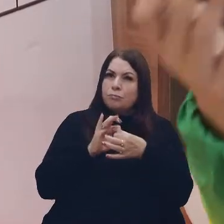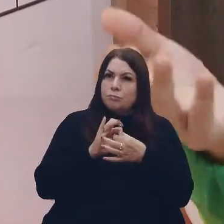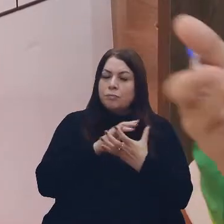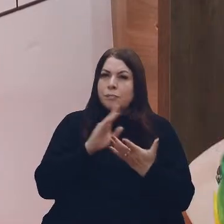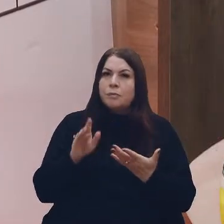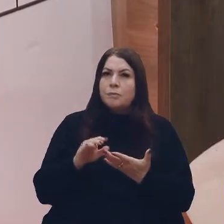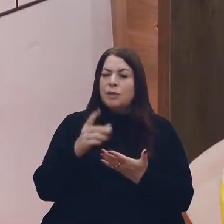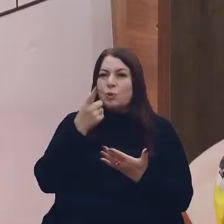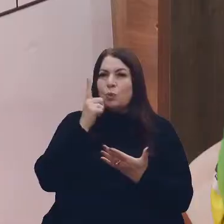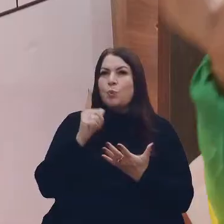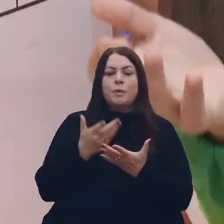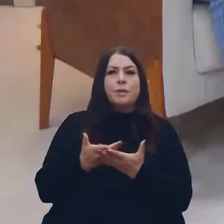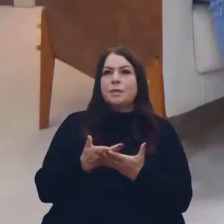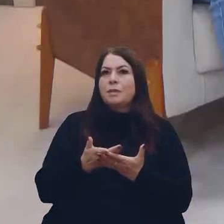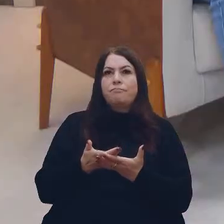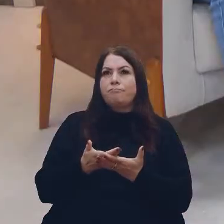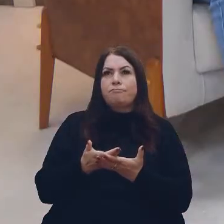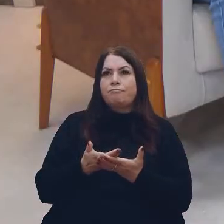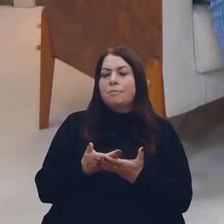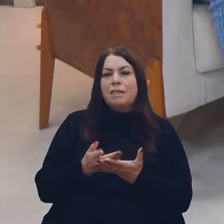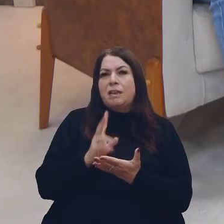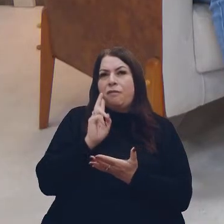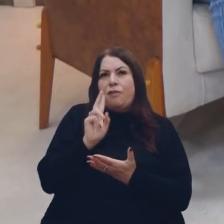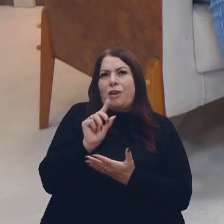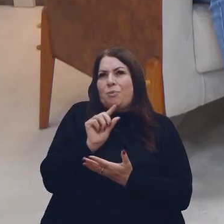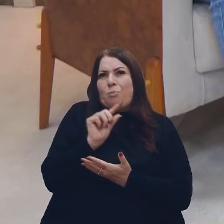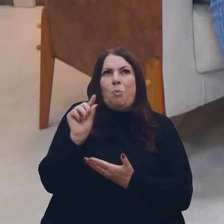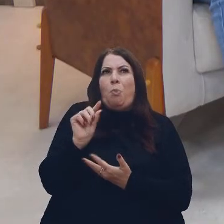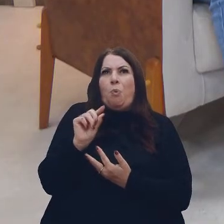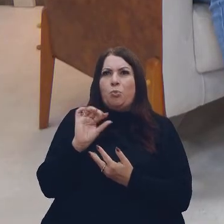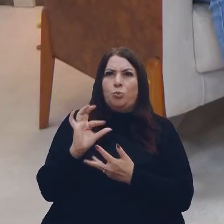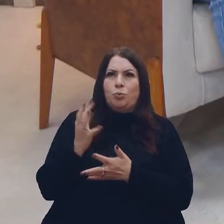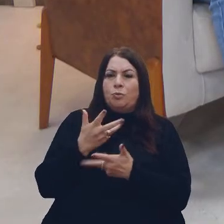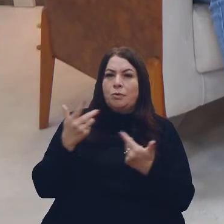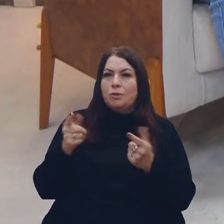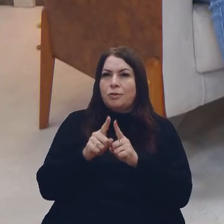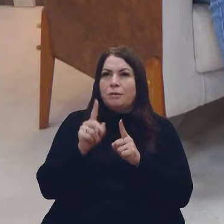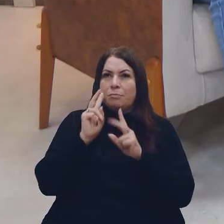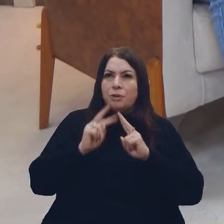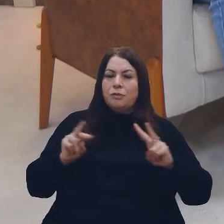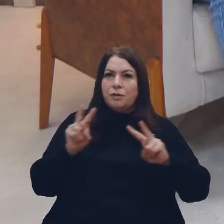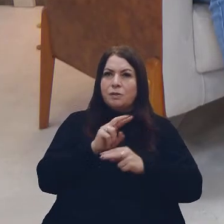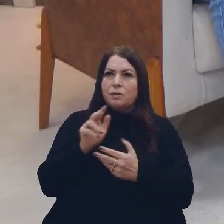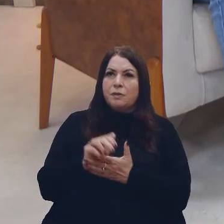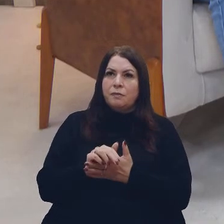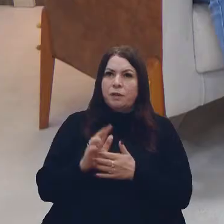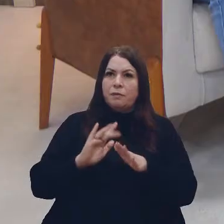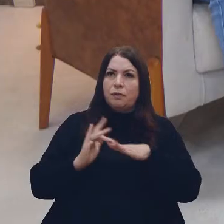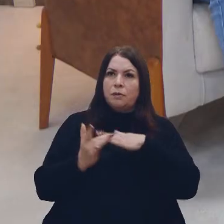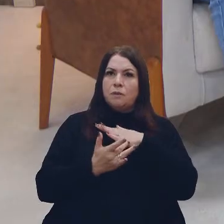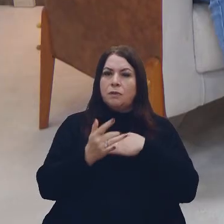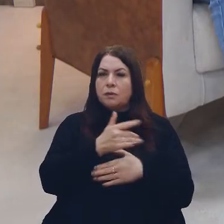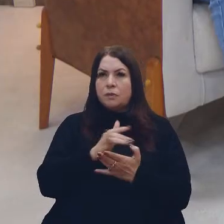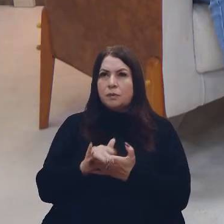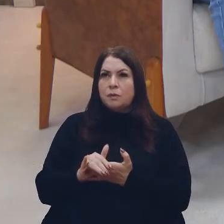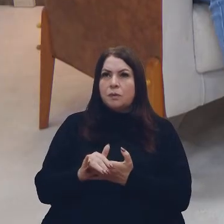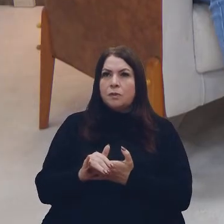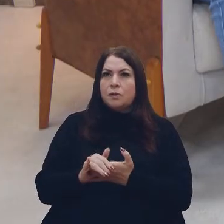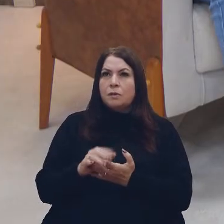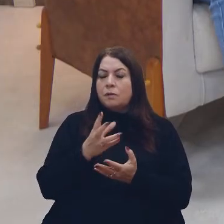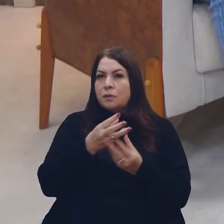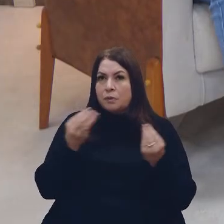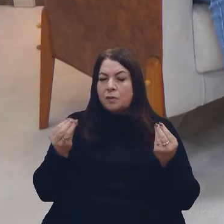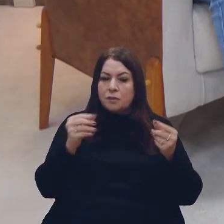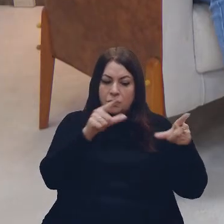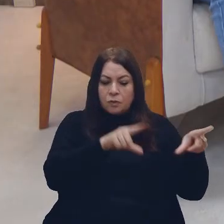né? Eu não consegui nem ver nem um terço de tudo que aí já foram. Eu estava olhando aí pelas redes sociais, são